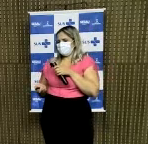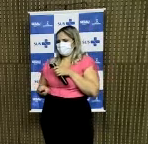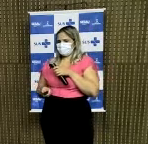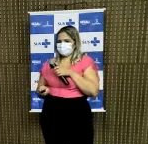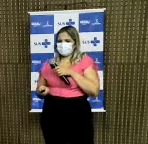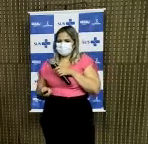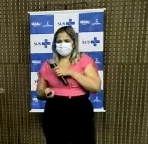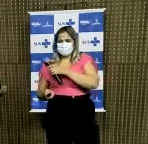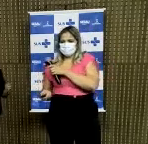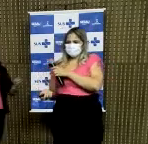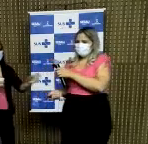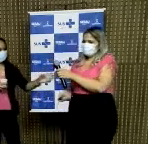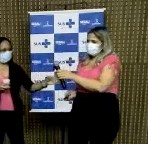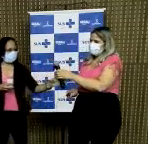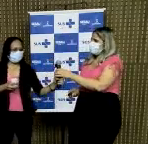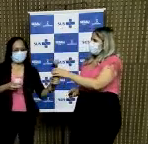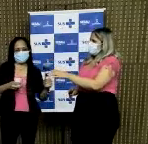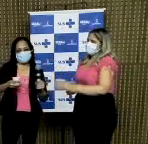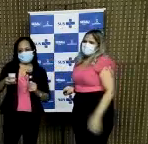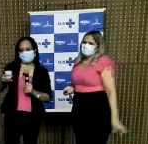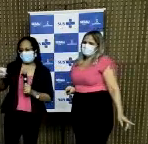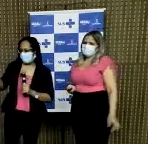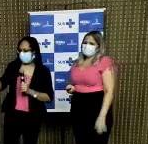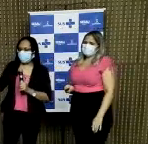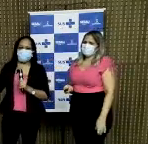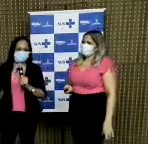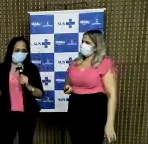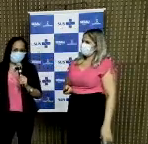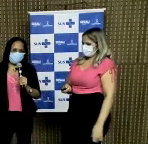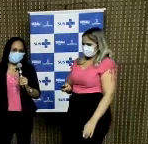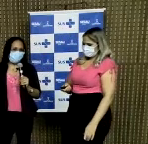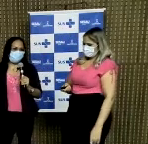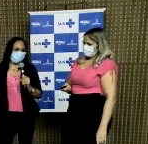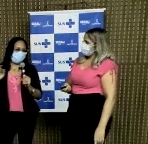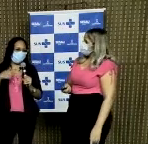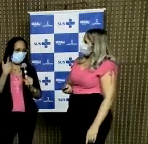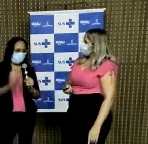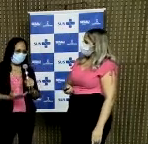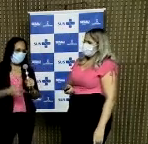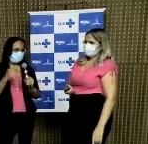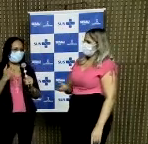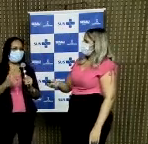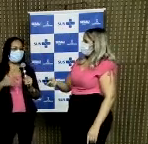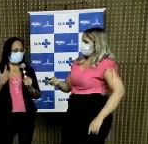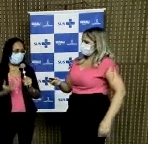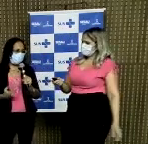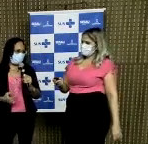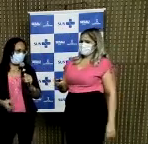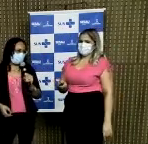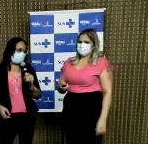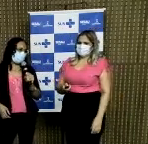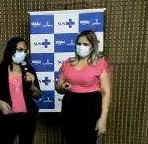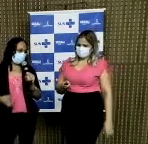Eu acho que acontece o mesmo problema do MAP, porque todos os pacientes, quando passam, tanto por consulta com o médico, né, ele acaba